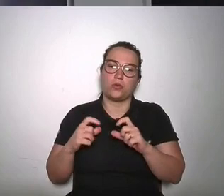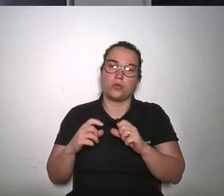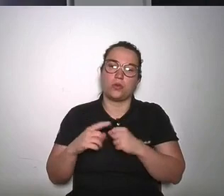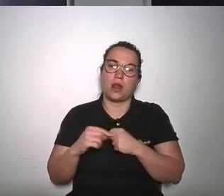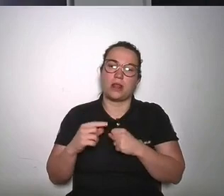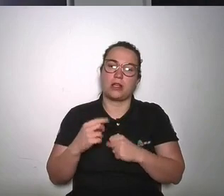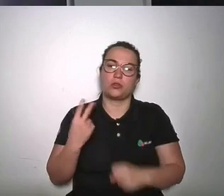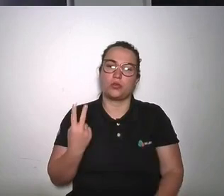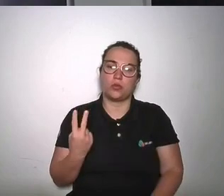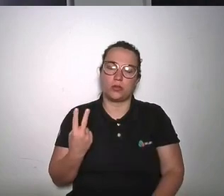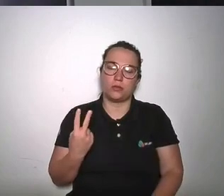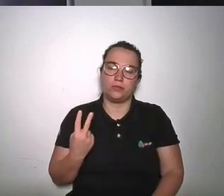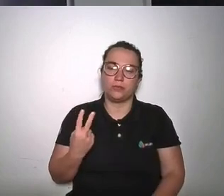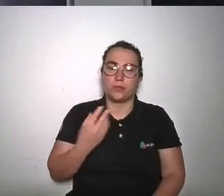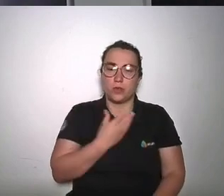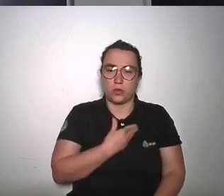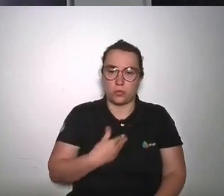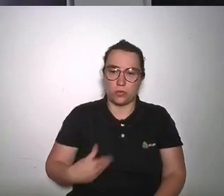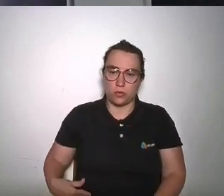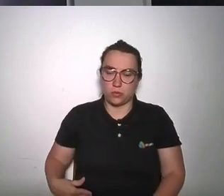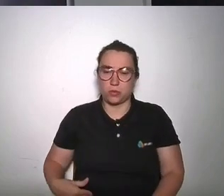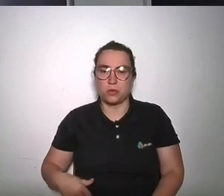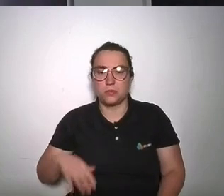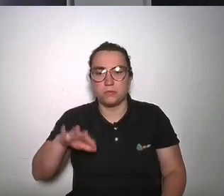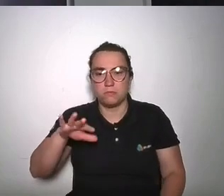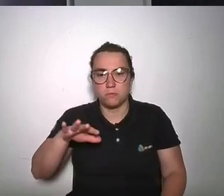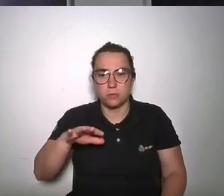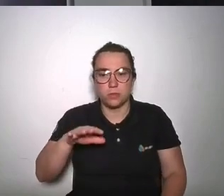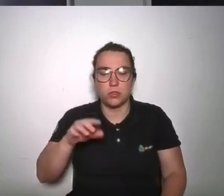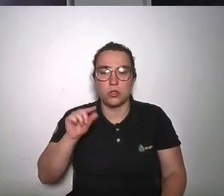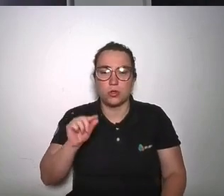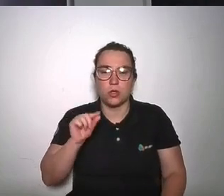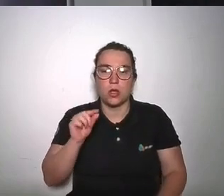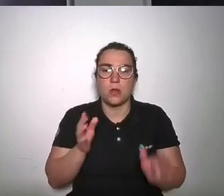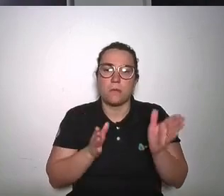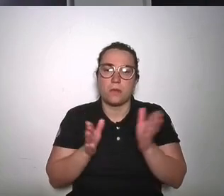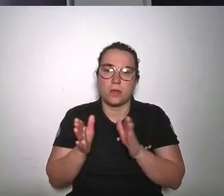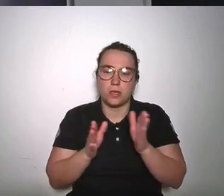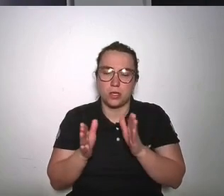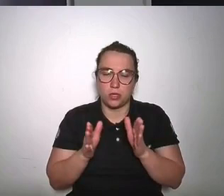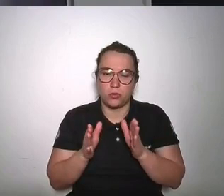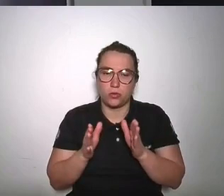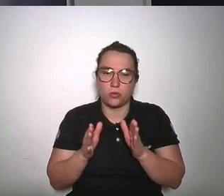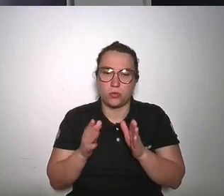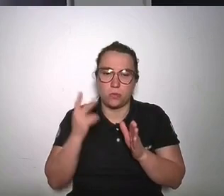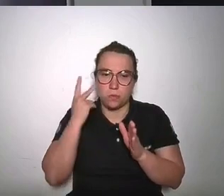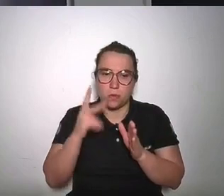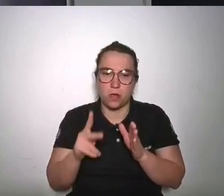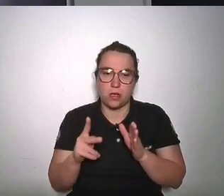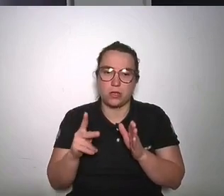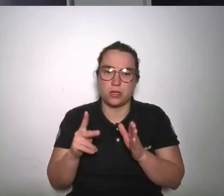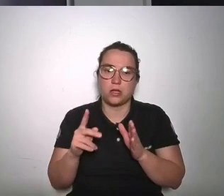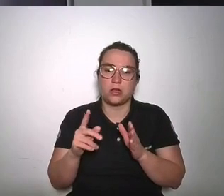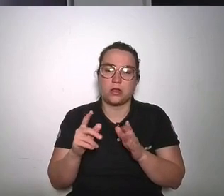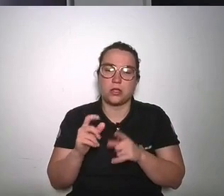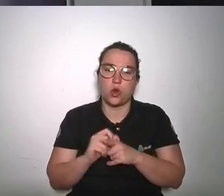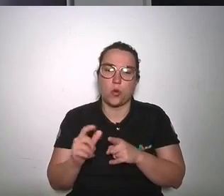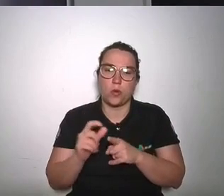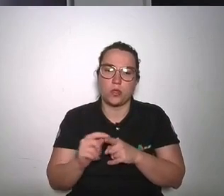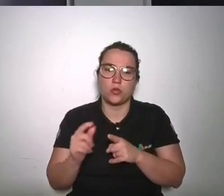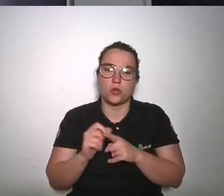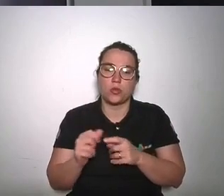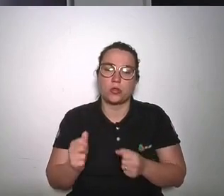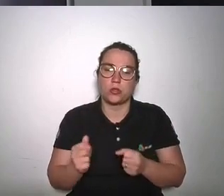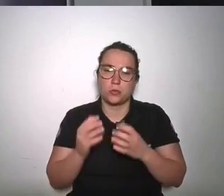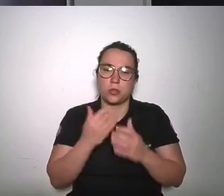receita pública constitui-se ingresso de caráter não devolutivo auferido pelo ente para a alocação e cobertura da despesa